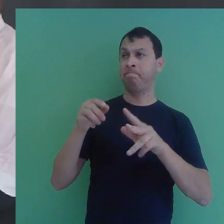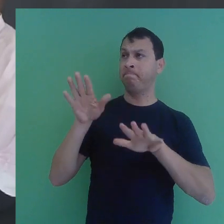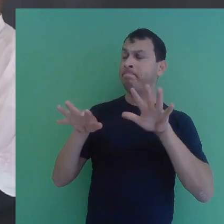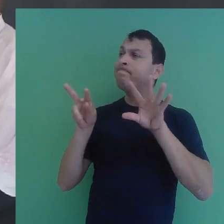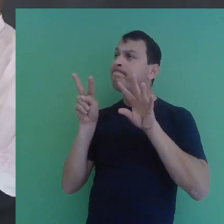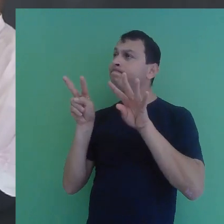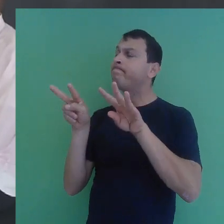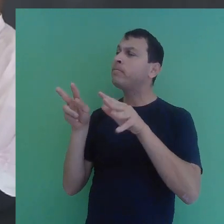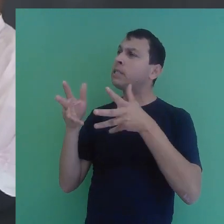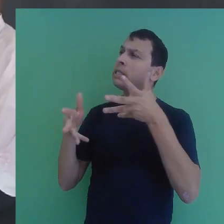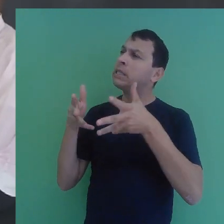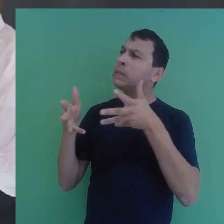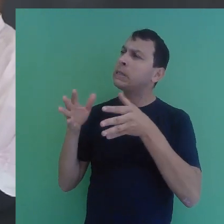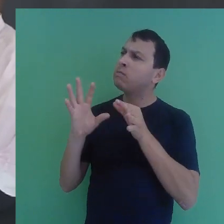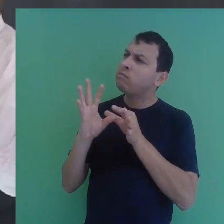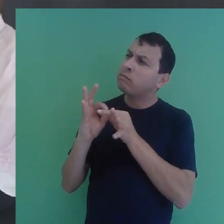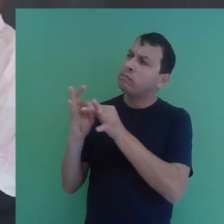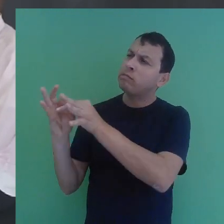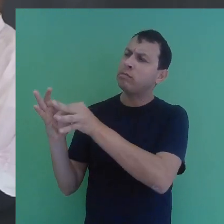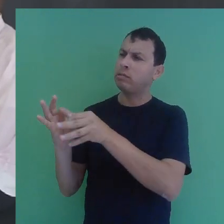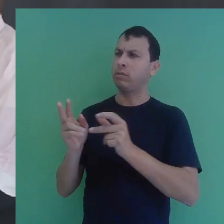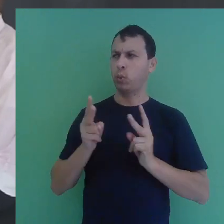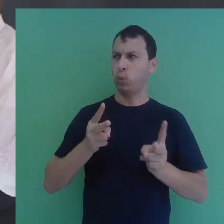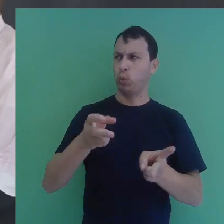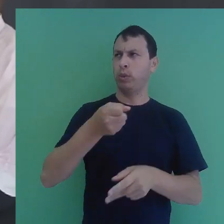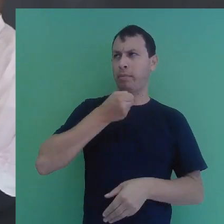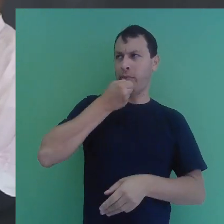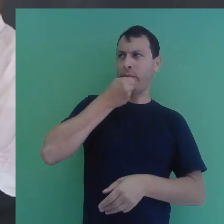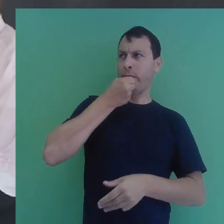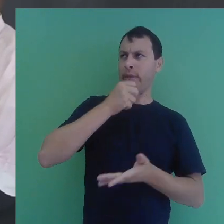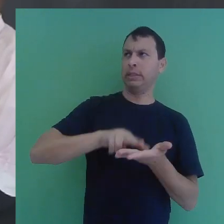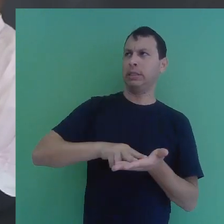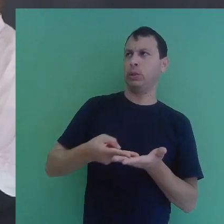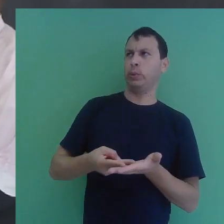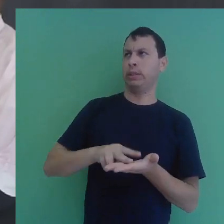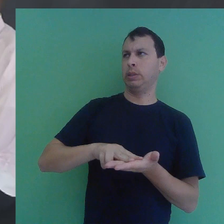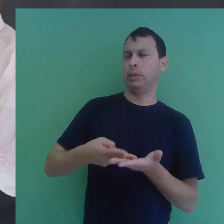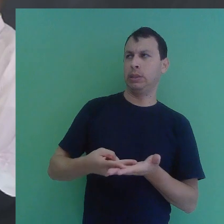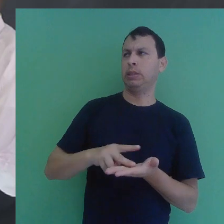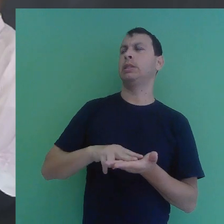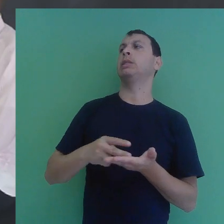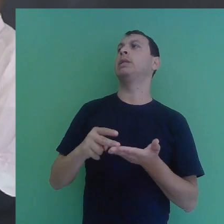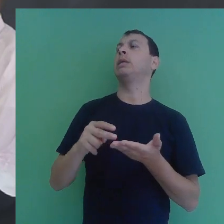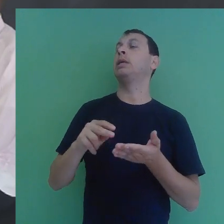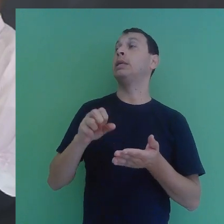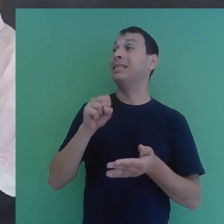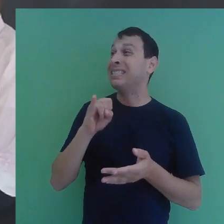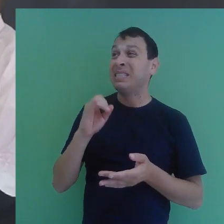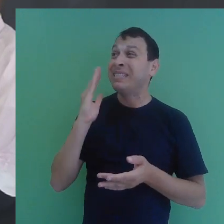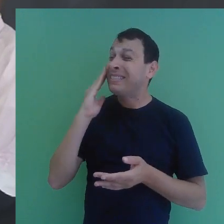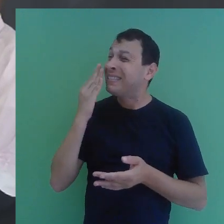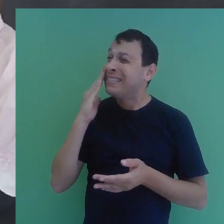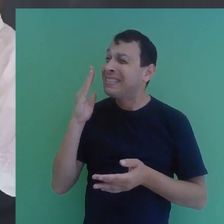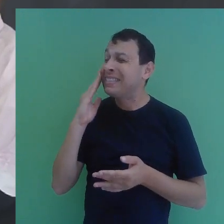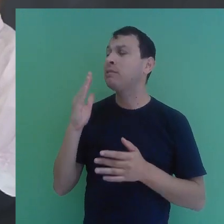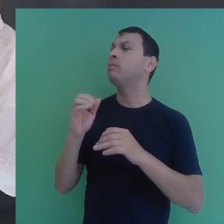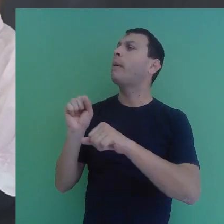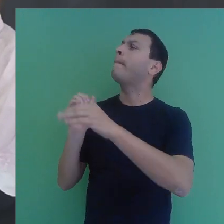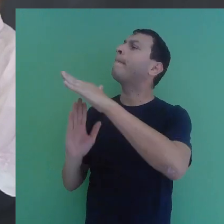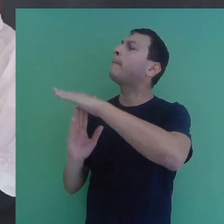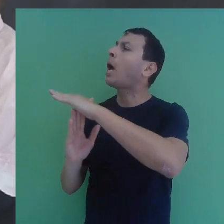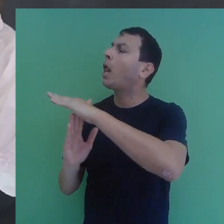que significa, nós continuamos a palestra normal. Agora, se eu não consigo entender, eu peço para que o surdo pare e para que ele explique